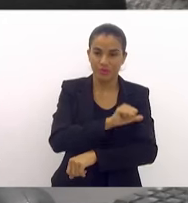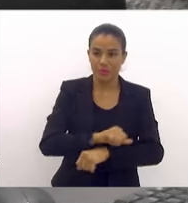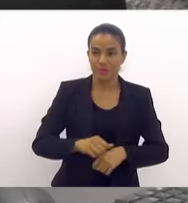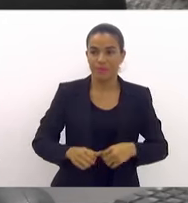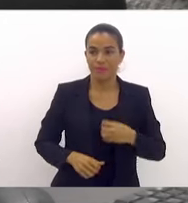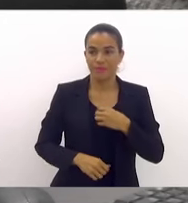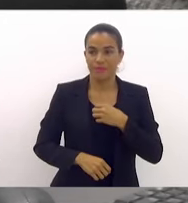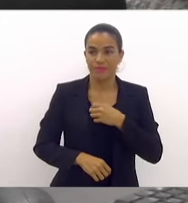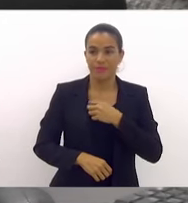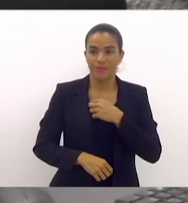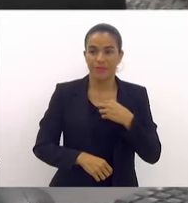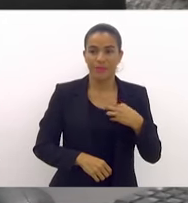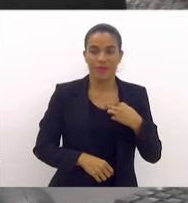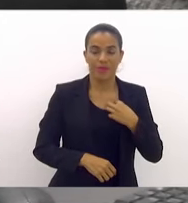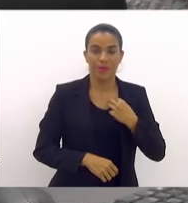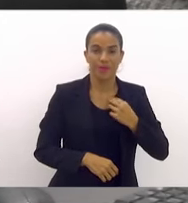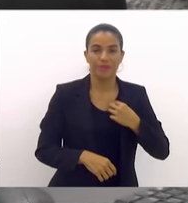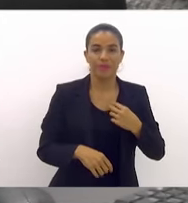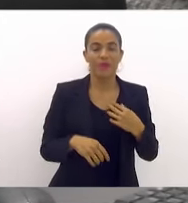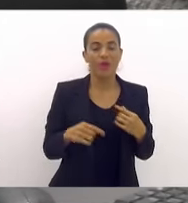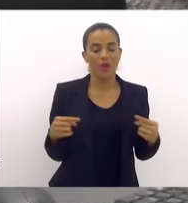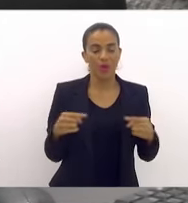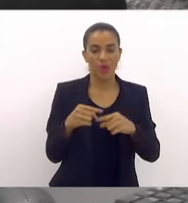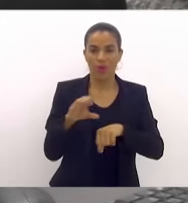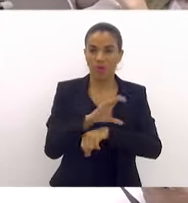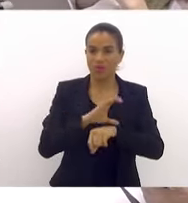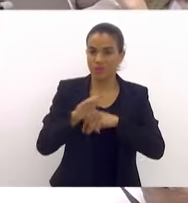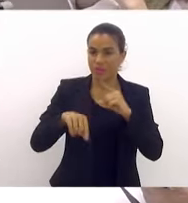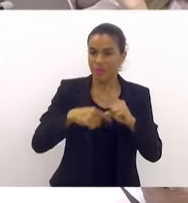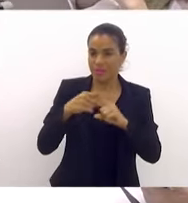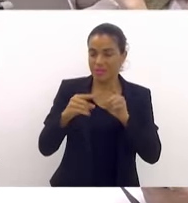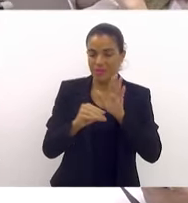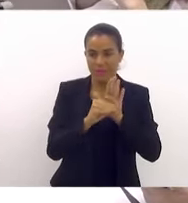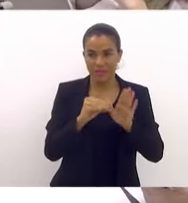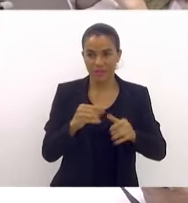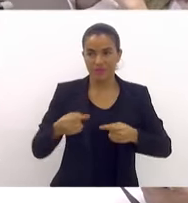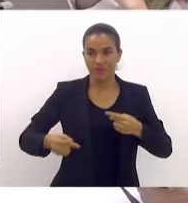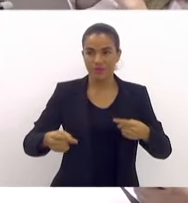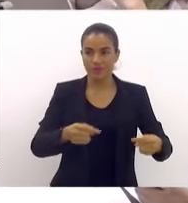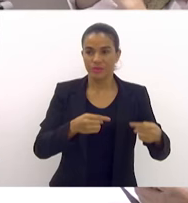Cozolino. Senhor presidente, constitucionalidade com emendas. Em discussão.